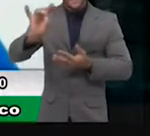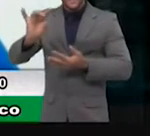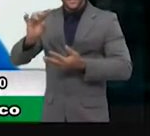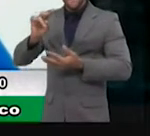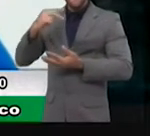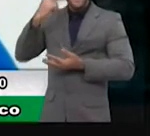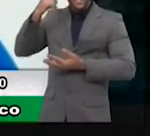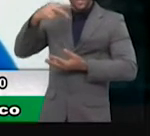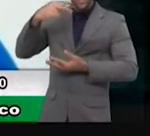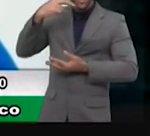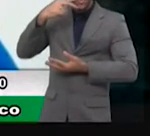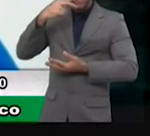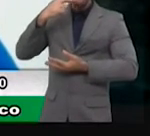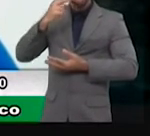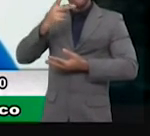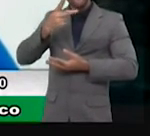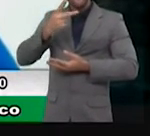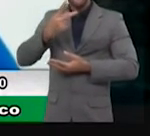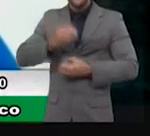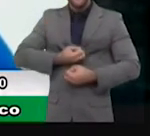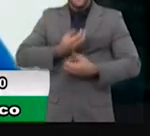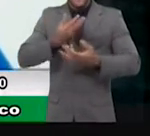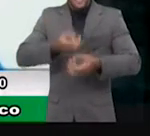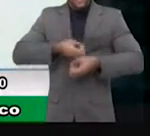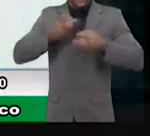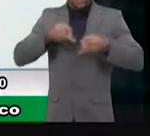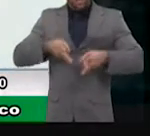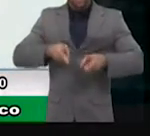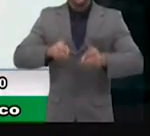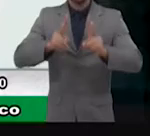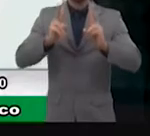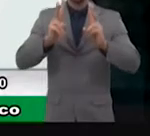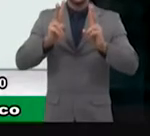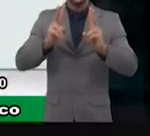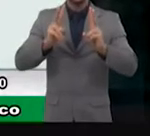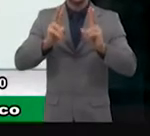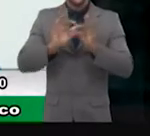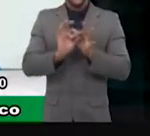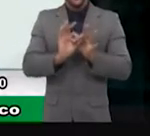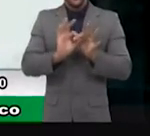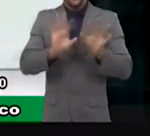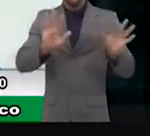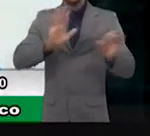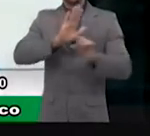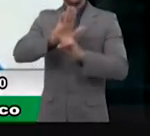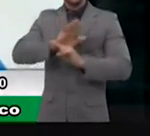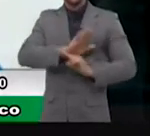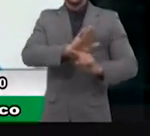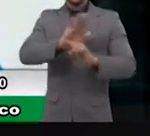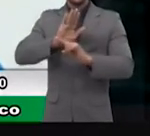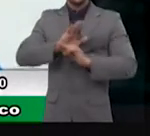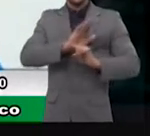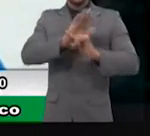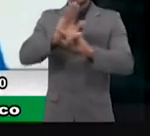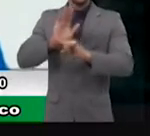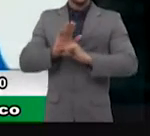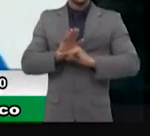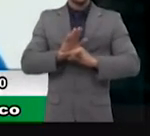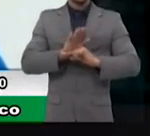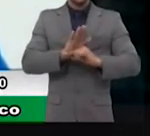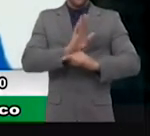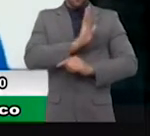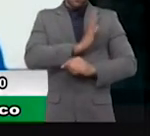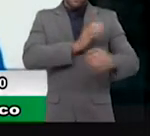disposição, continuo à disposição sempre, independente da política e de coração